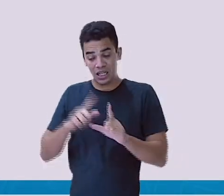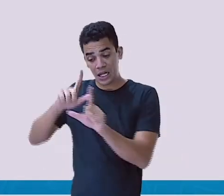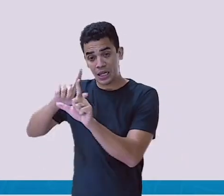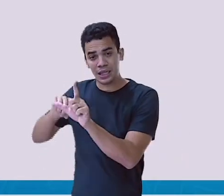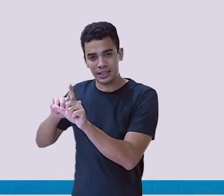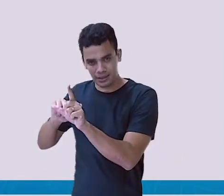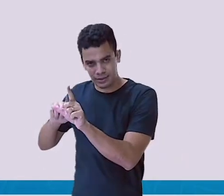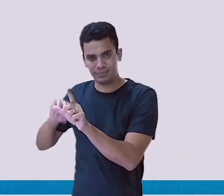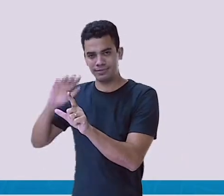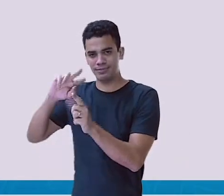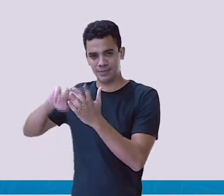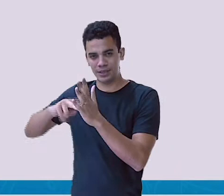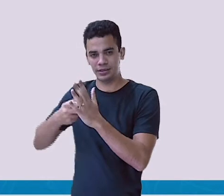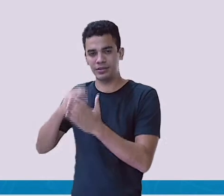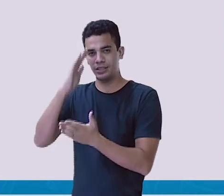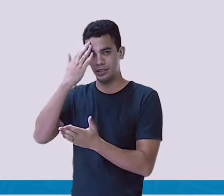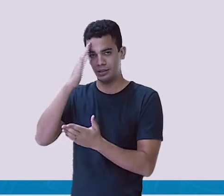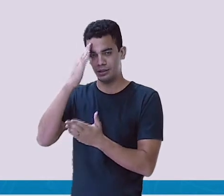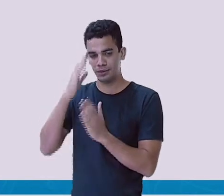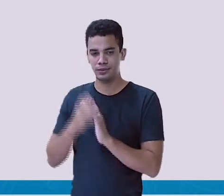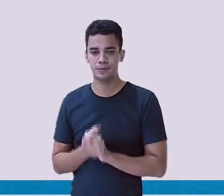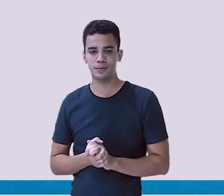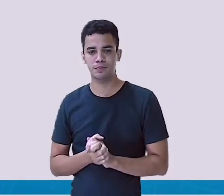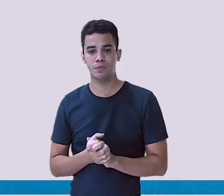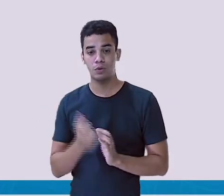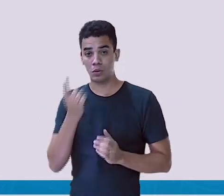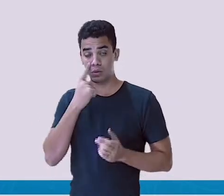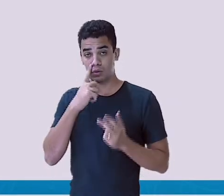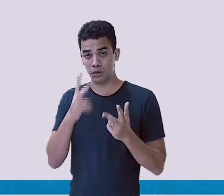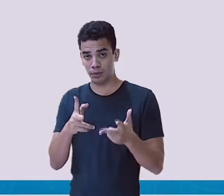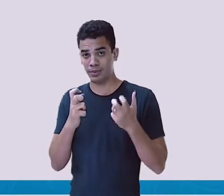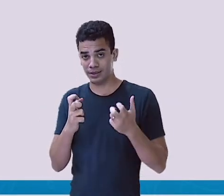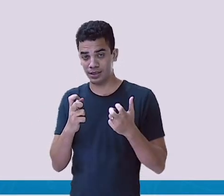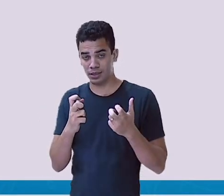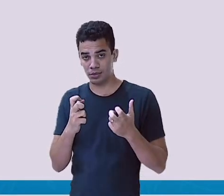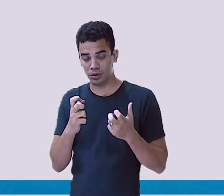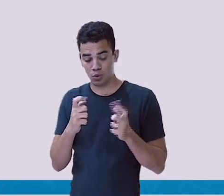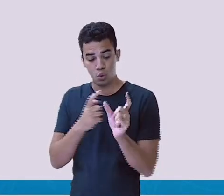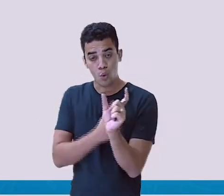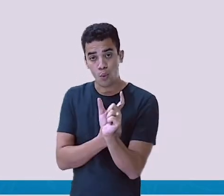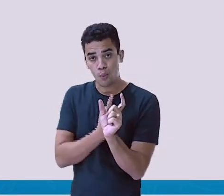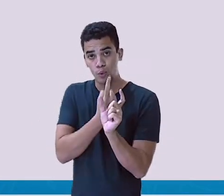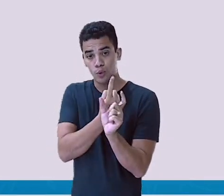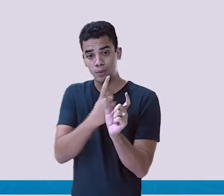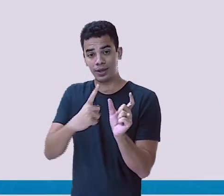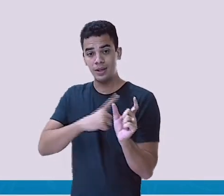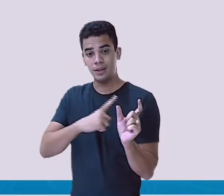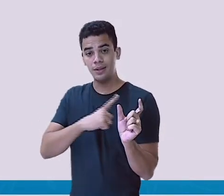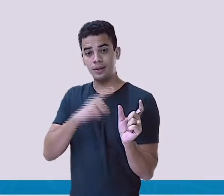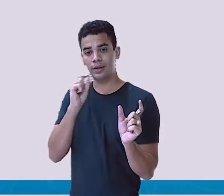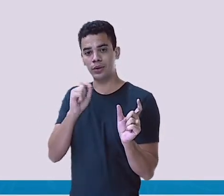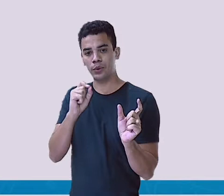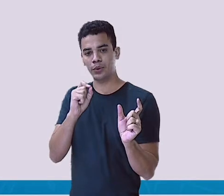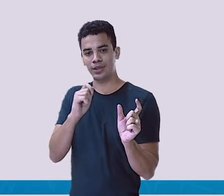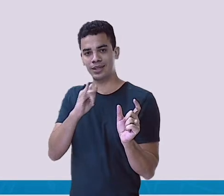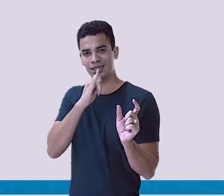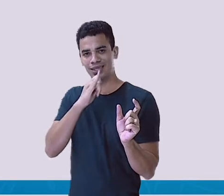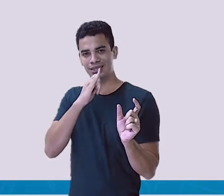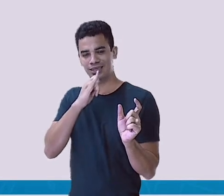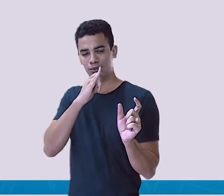um monômio? Em todo monômio, você vai encontrar o coeficiente e a parte